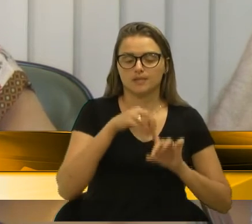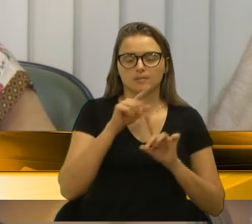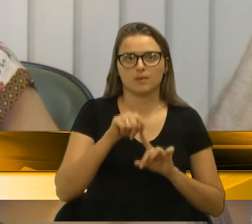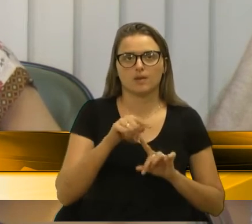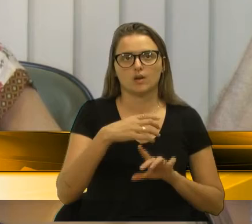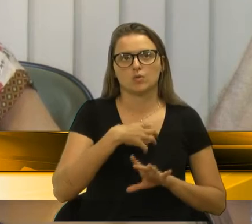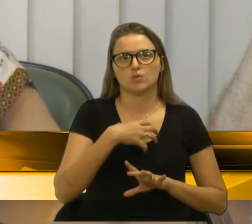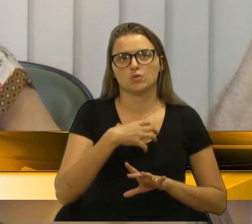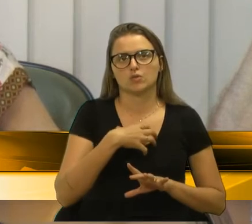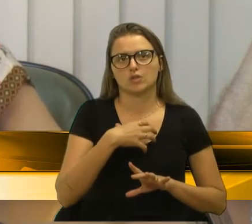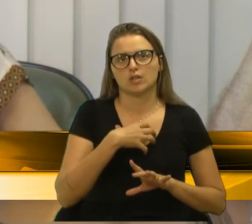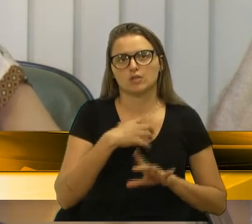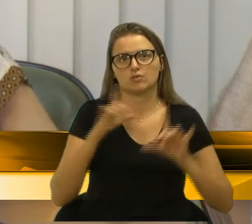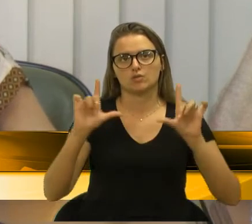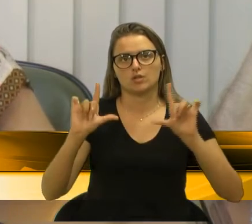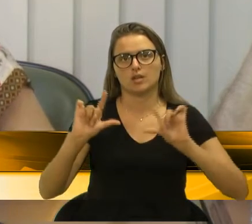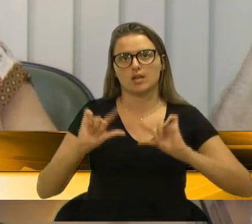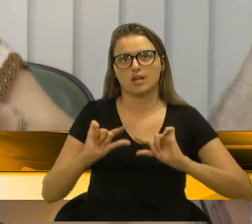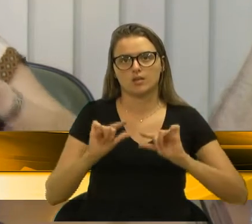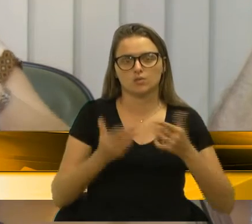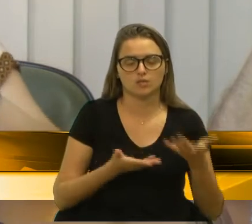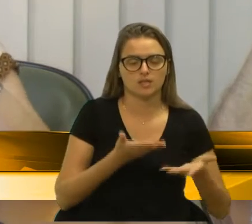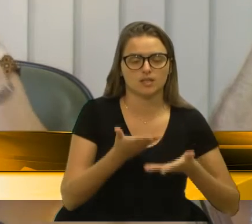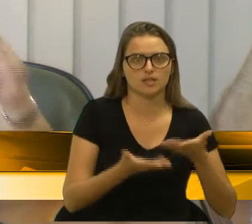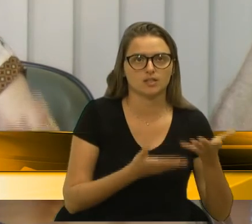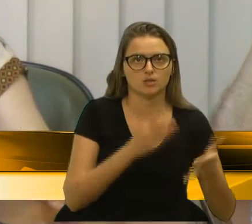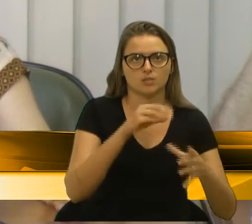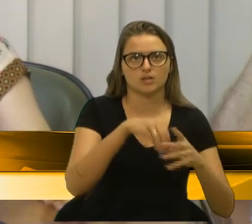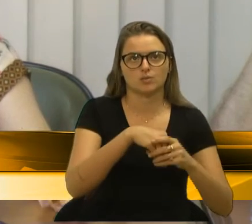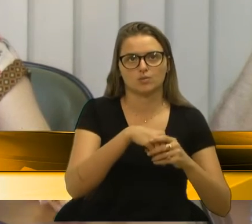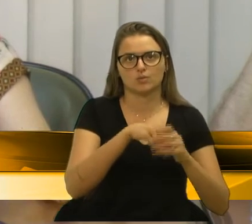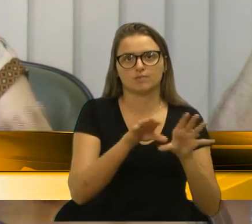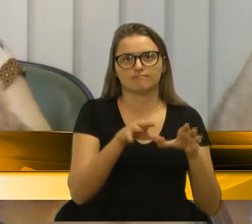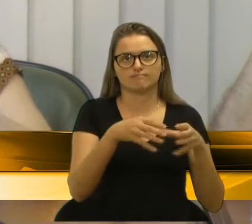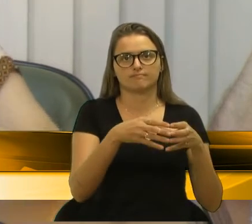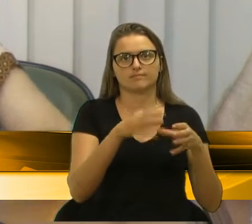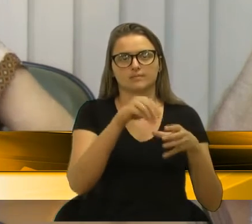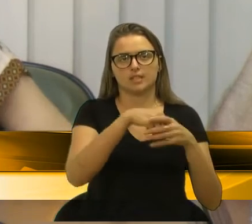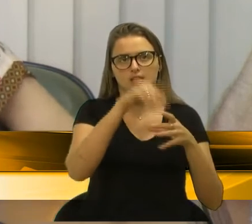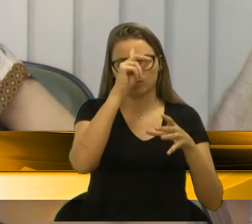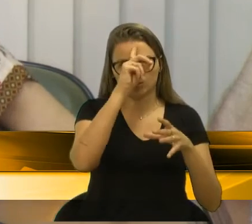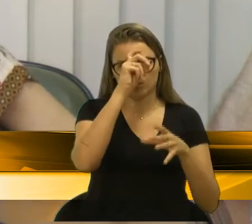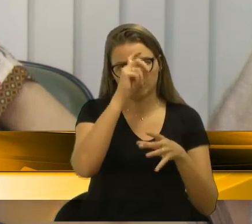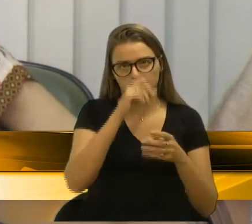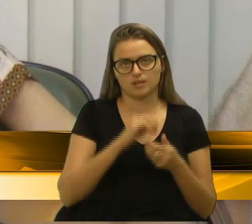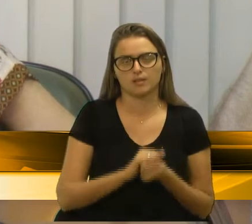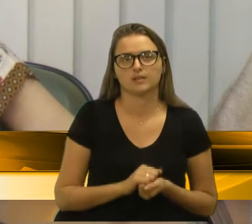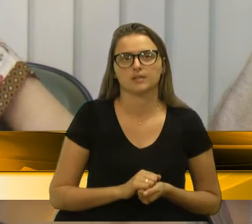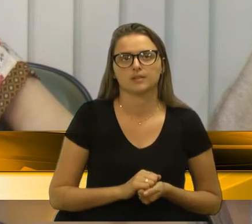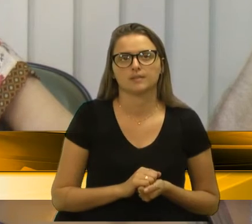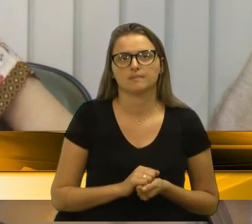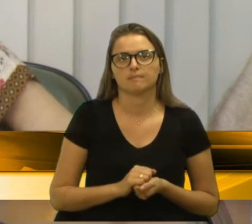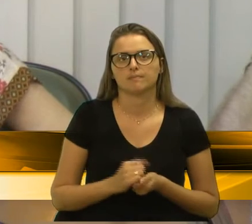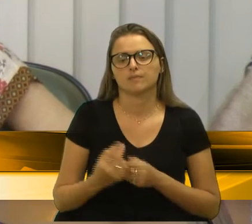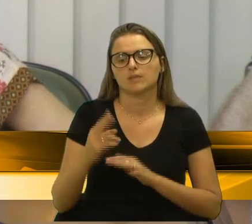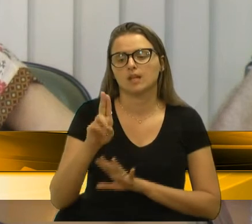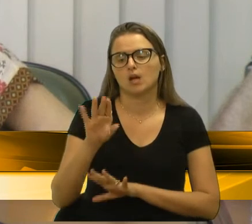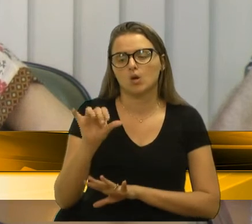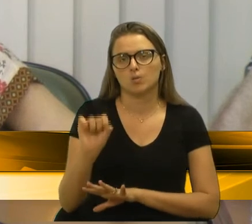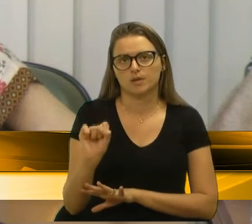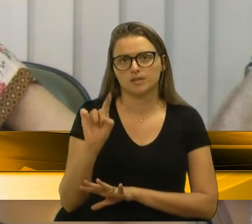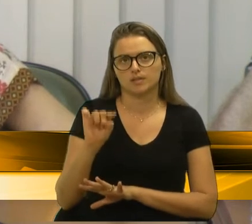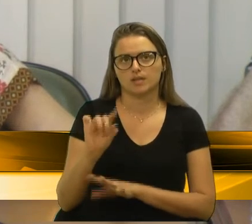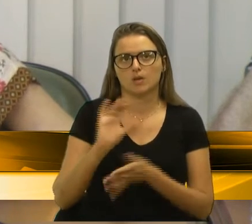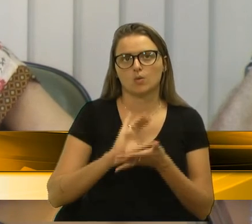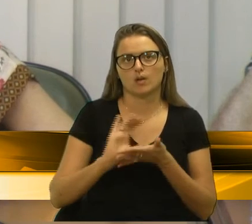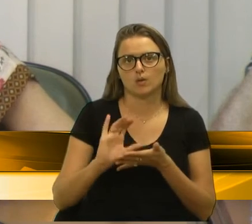gente reduzir consultas, vamos dizer, eletivas, né, na atenção básica, que esse veículo seja